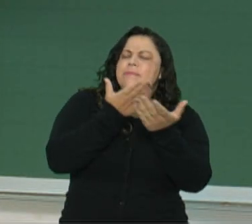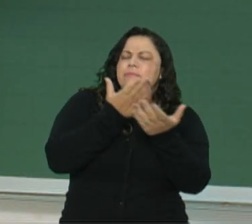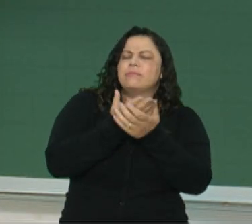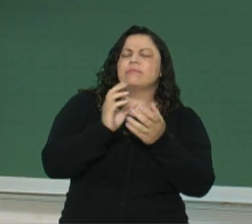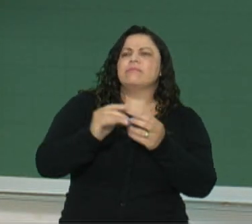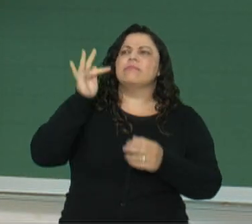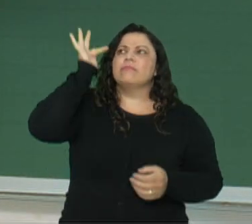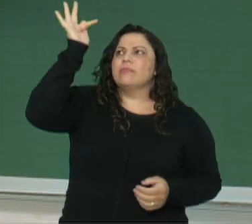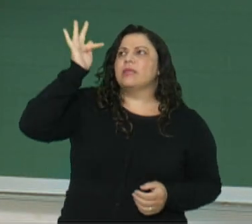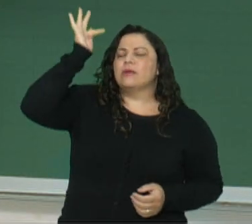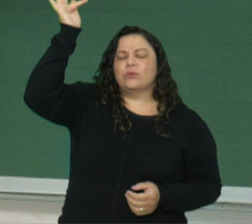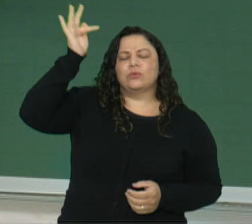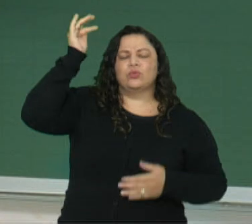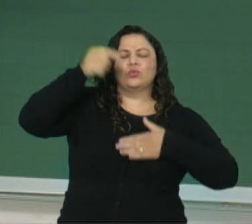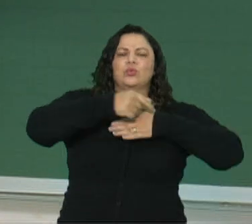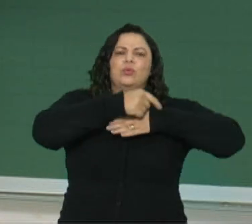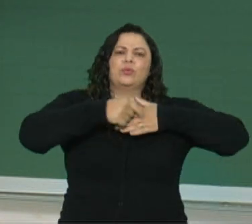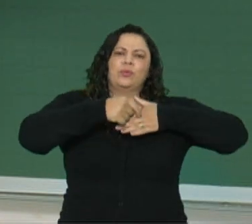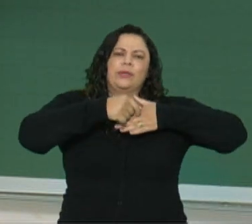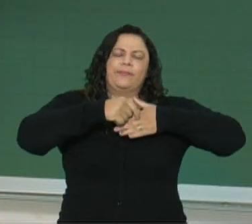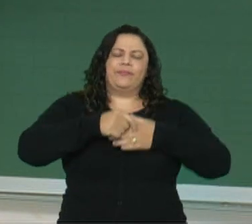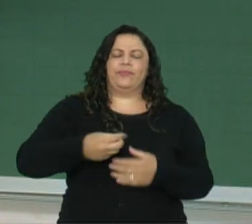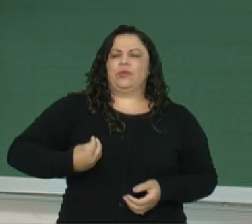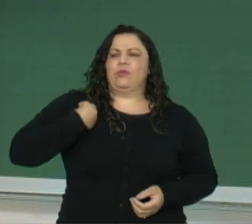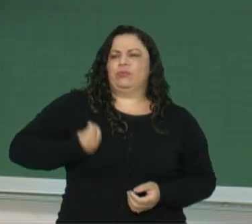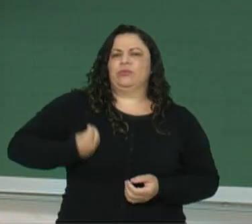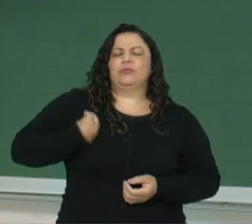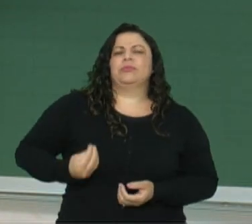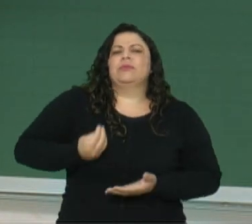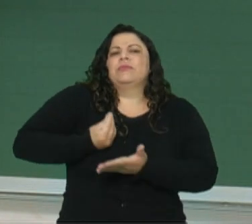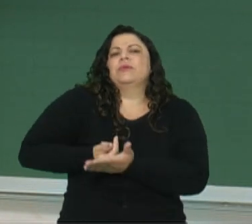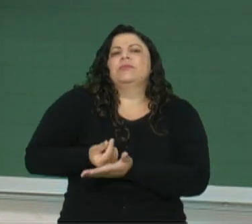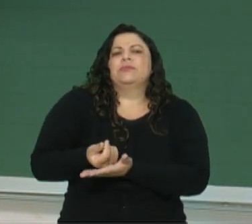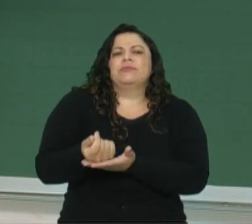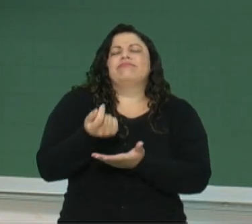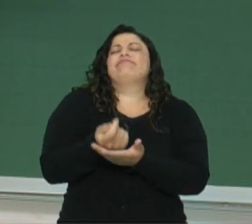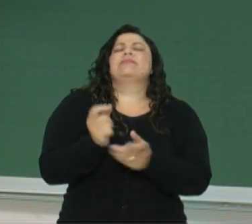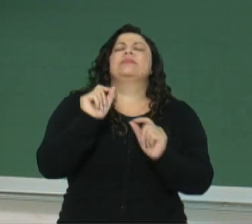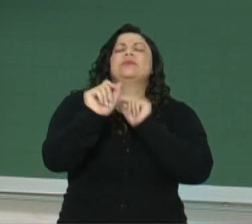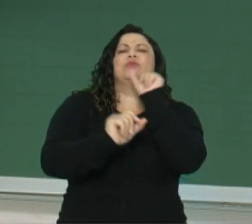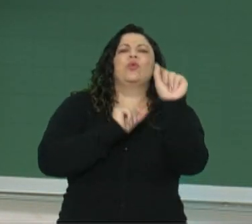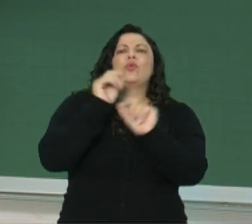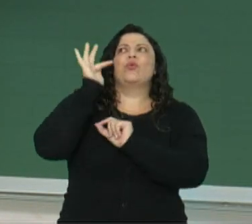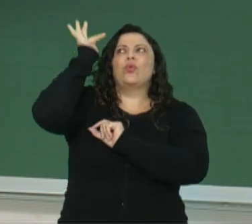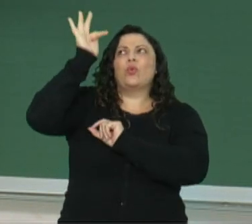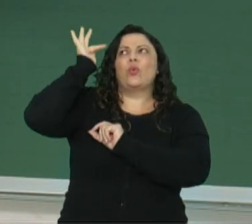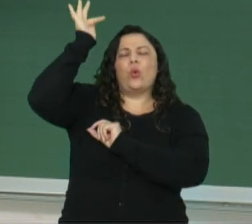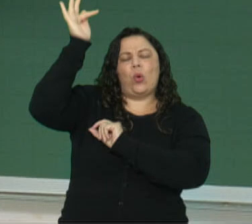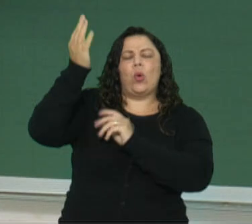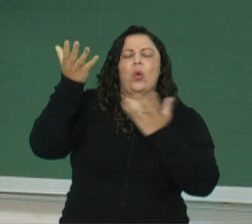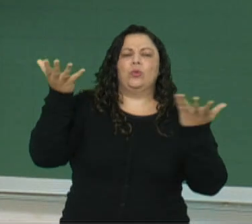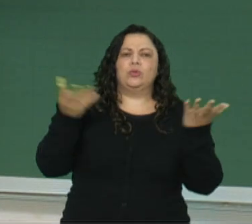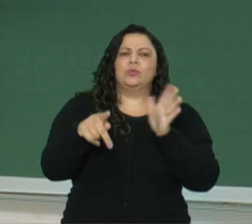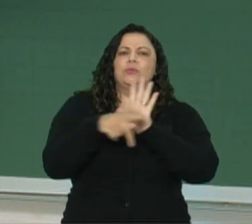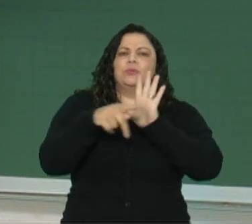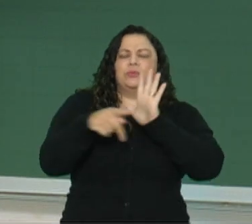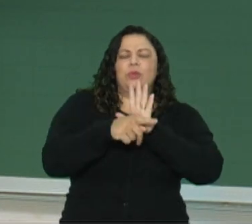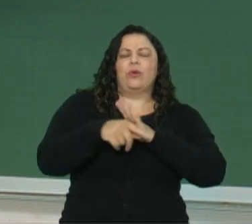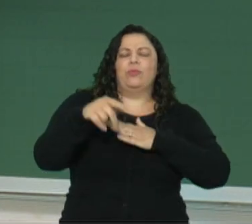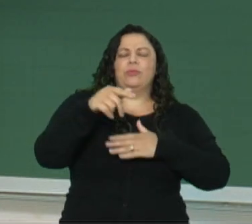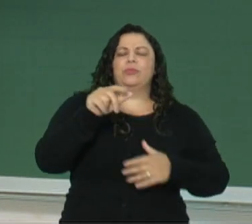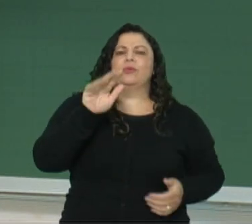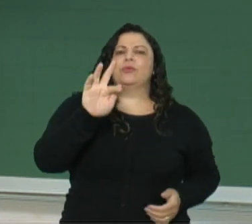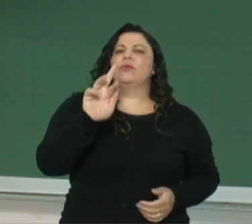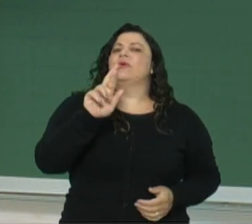Bacon, muito importante para a ciência moderna. Mas antes, lembre-se que na última